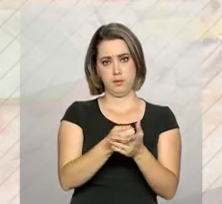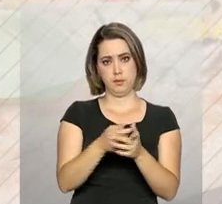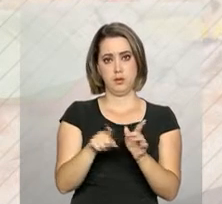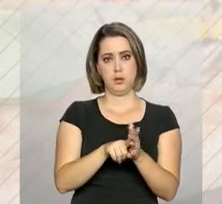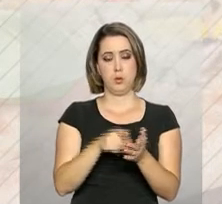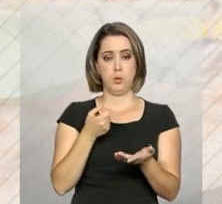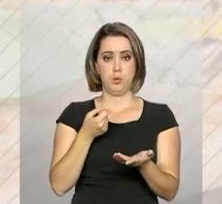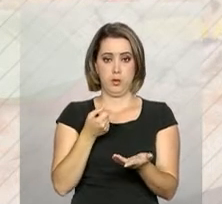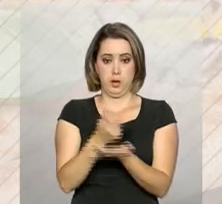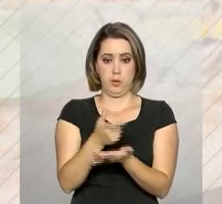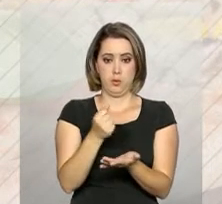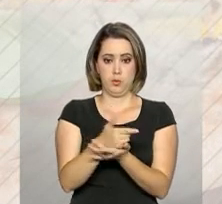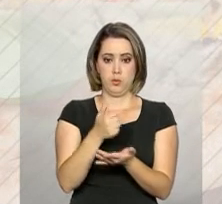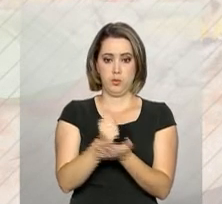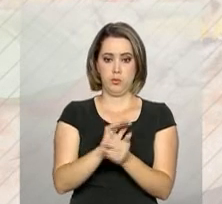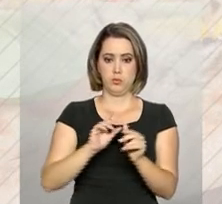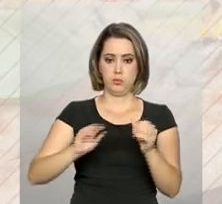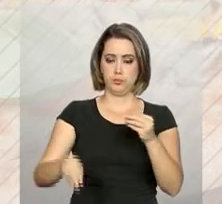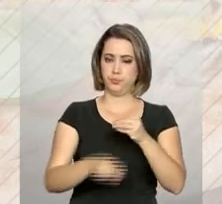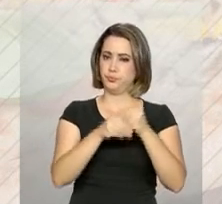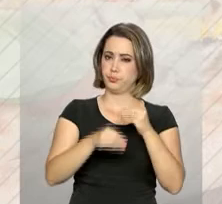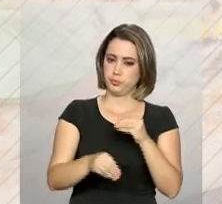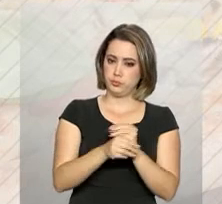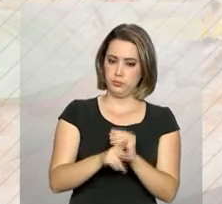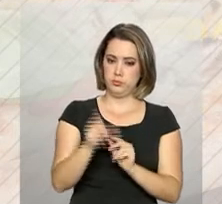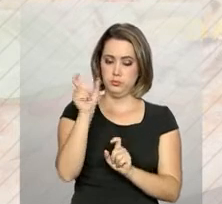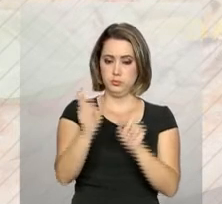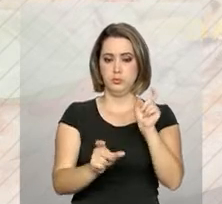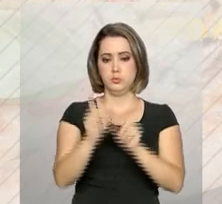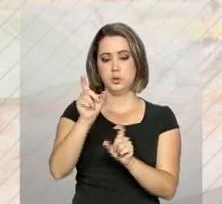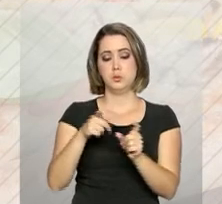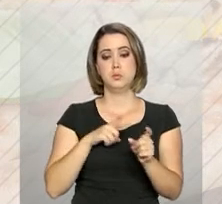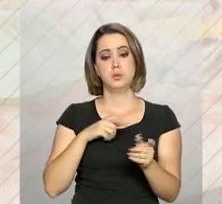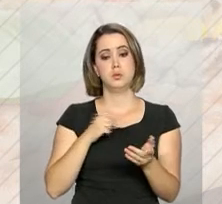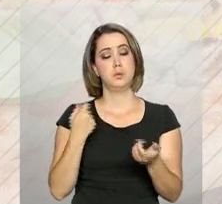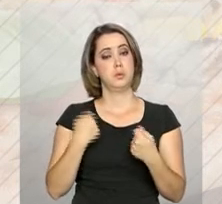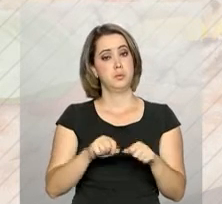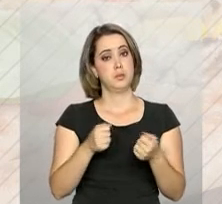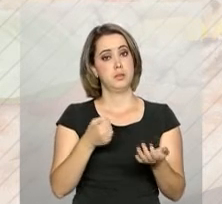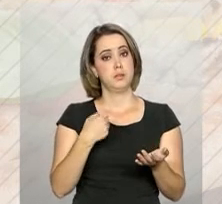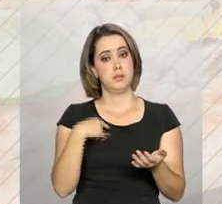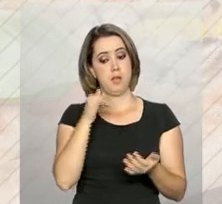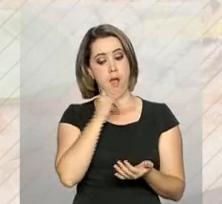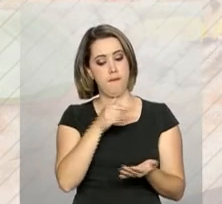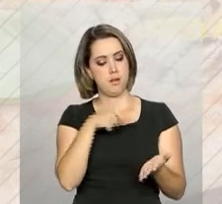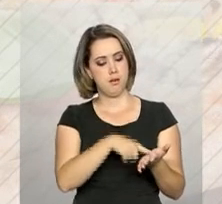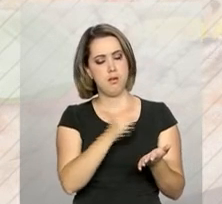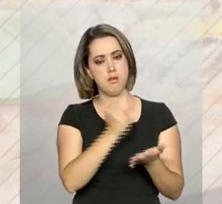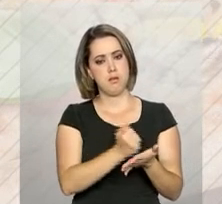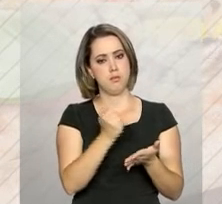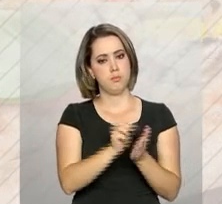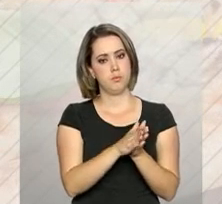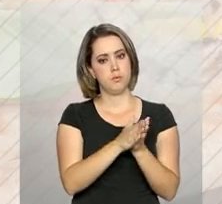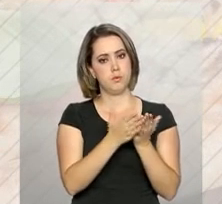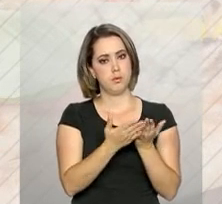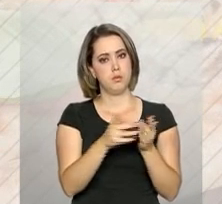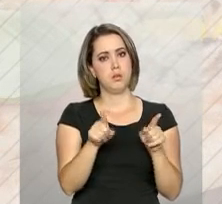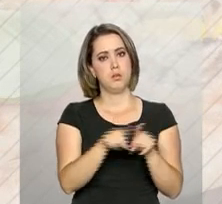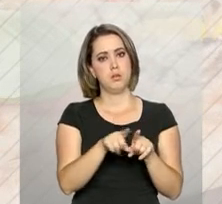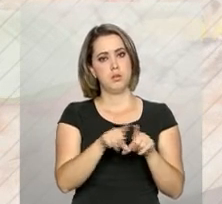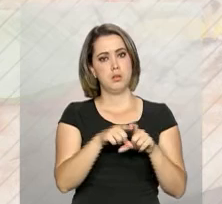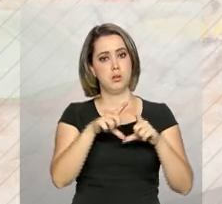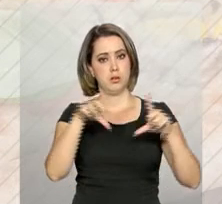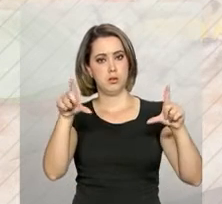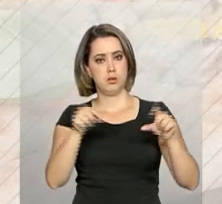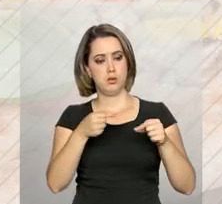cobrado como adicional pelas empresas. Os empregadores vão ter ainda que anotar na carteira de trabalho e no